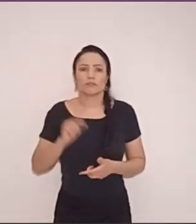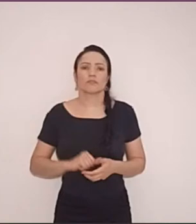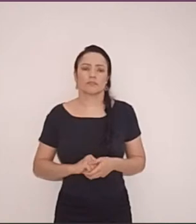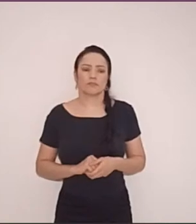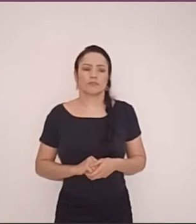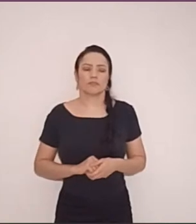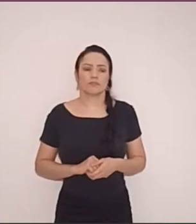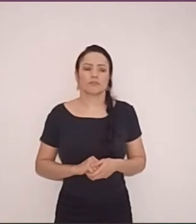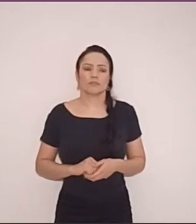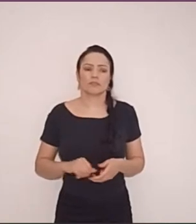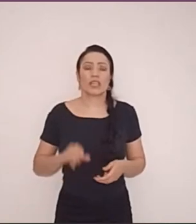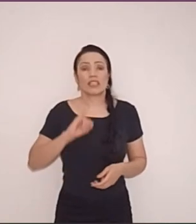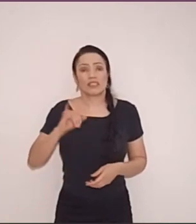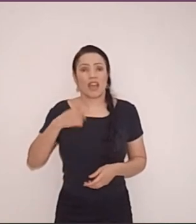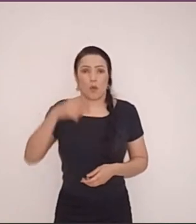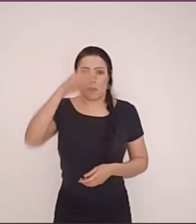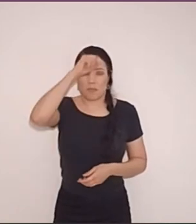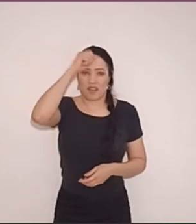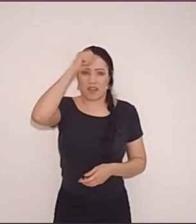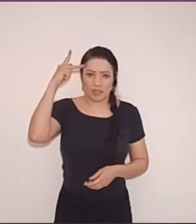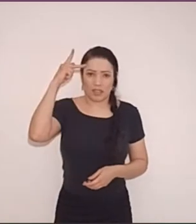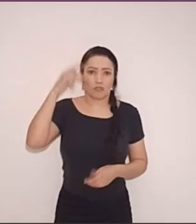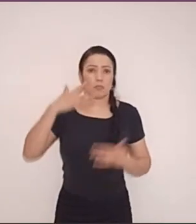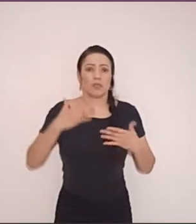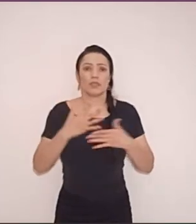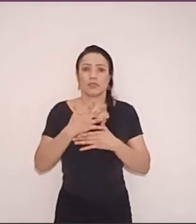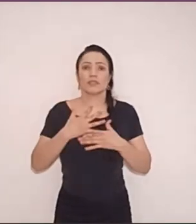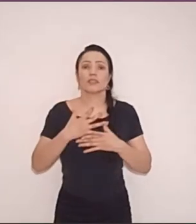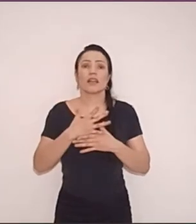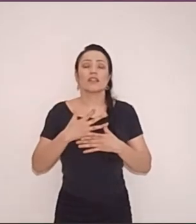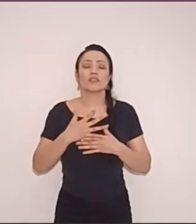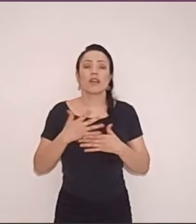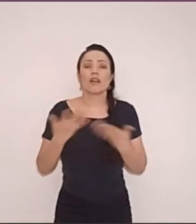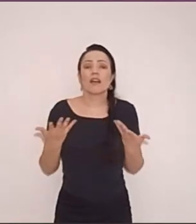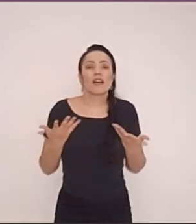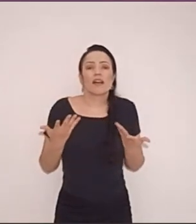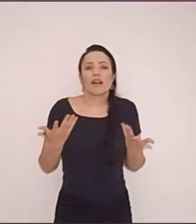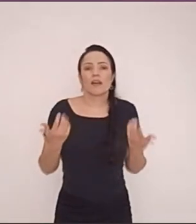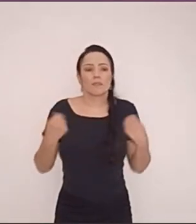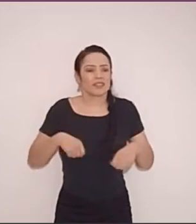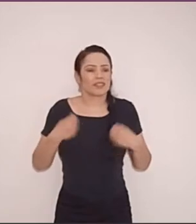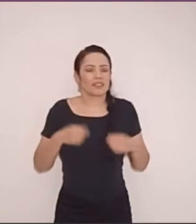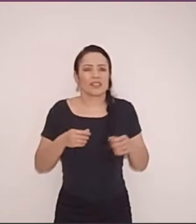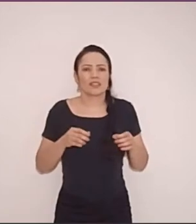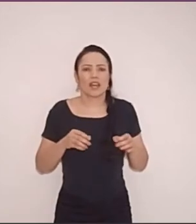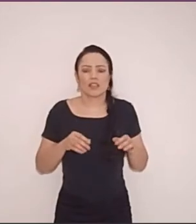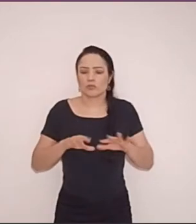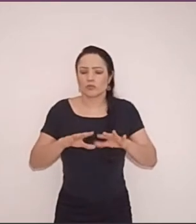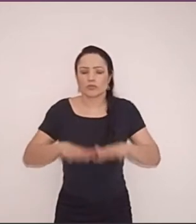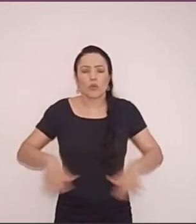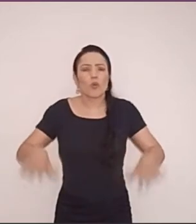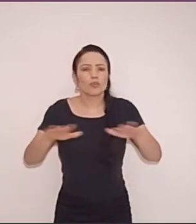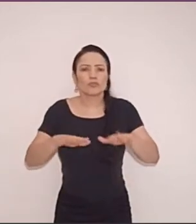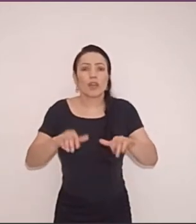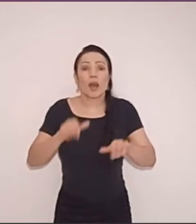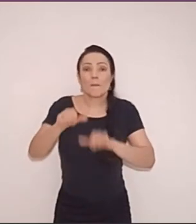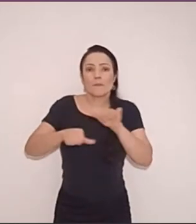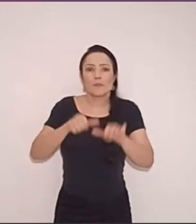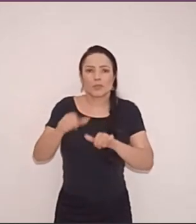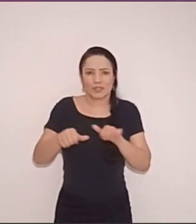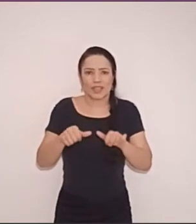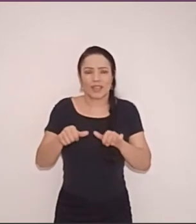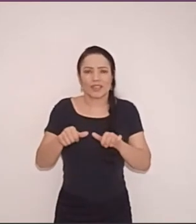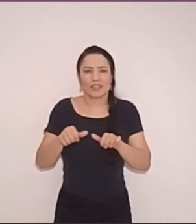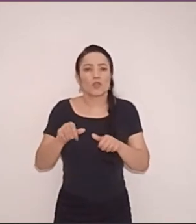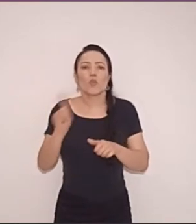pragmático prefeito de uma cidade que dizer alguma prefeitura impermeável e não mudar o curso do